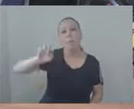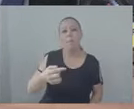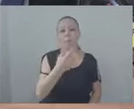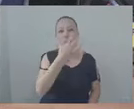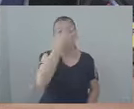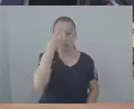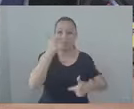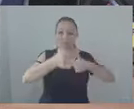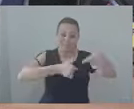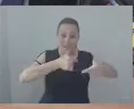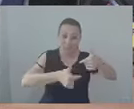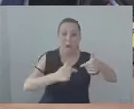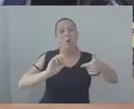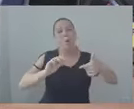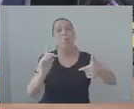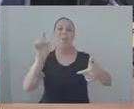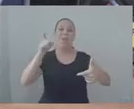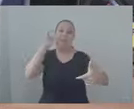ao Estado.